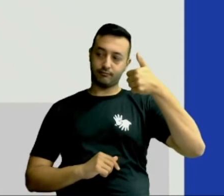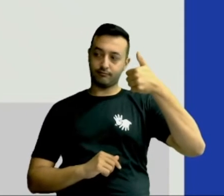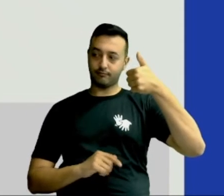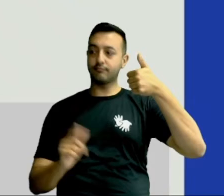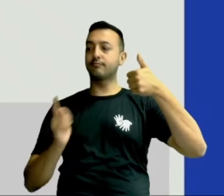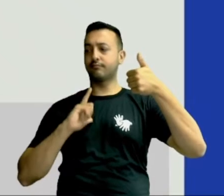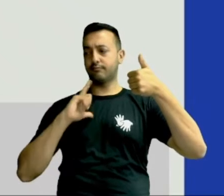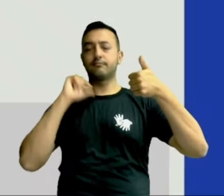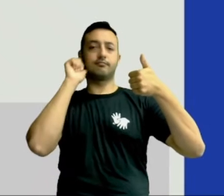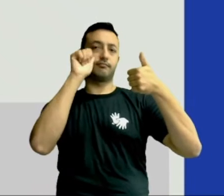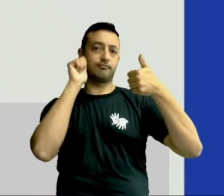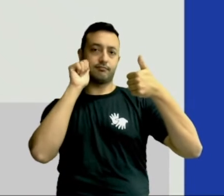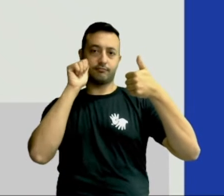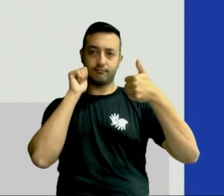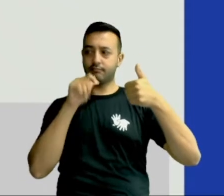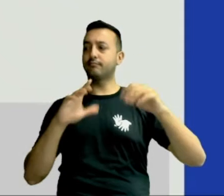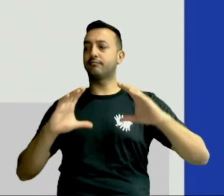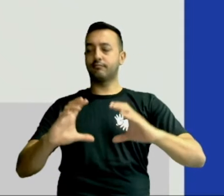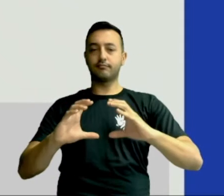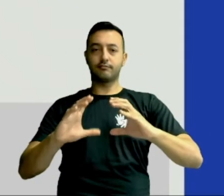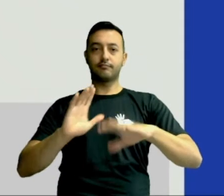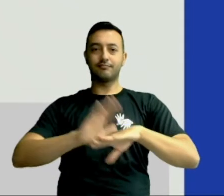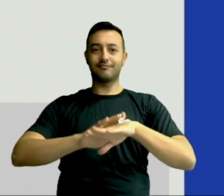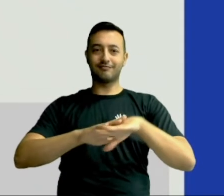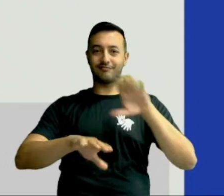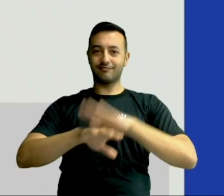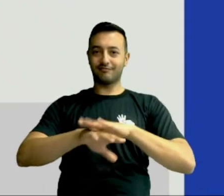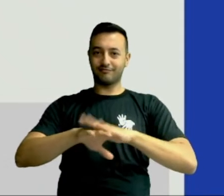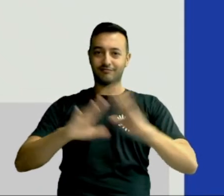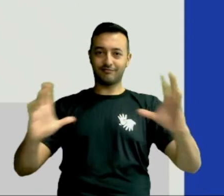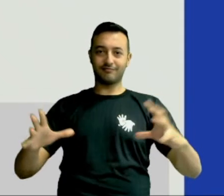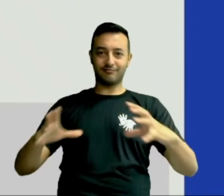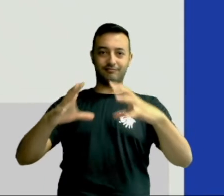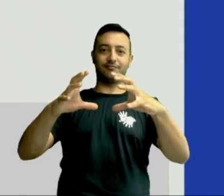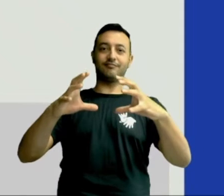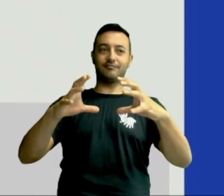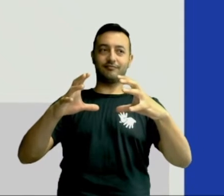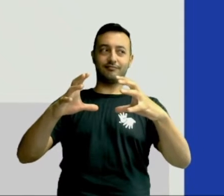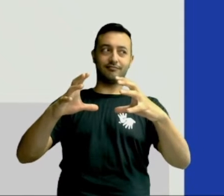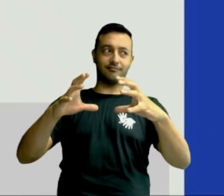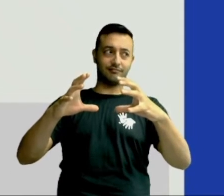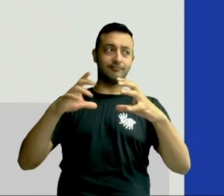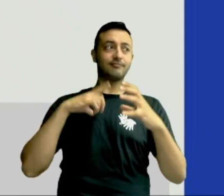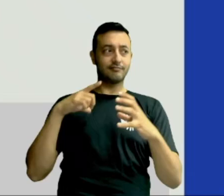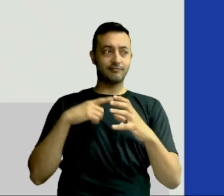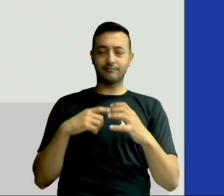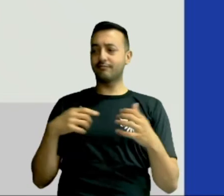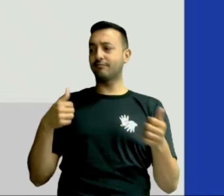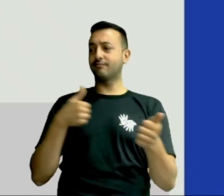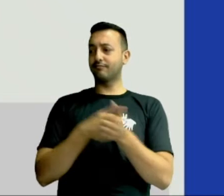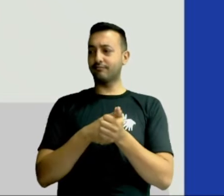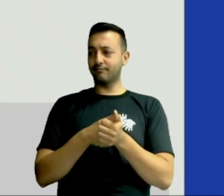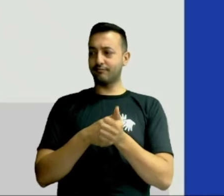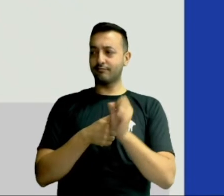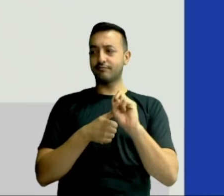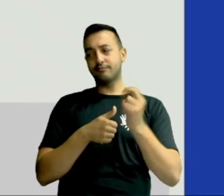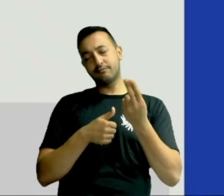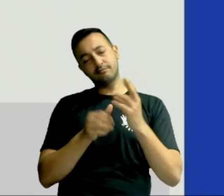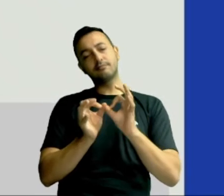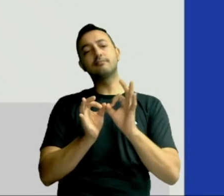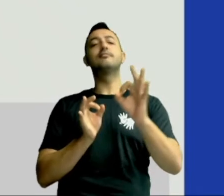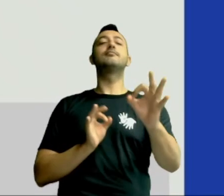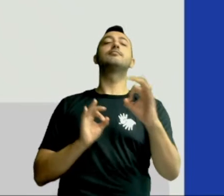temos uma menina que está com uma bola nas mãos uma boa nas mãos está próxima ou distante